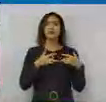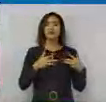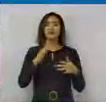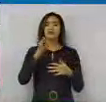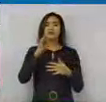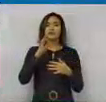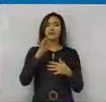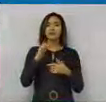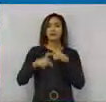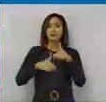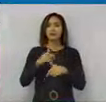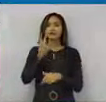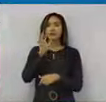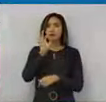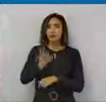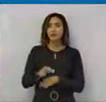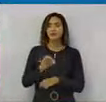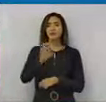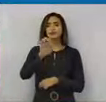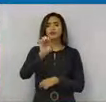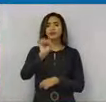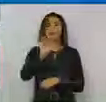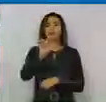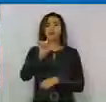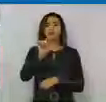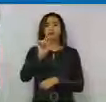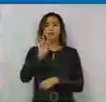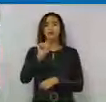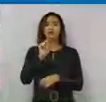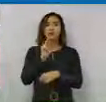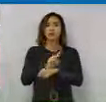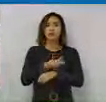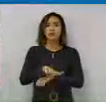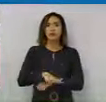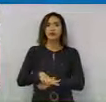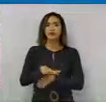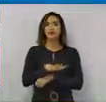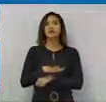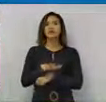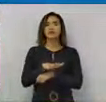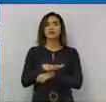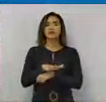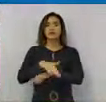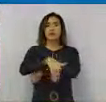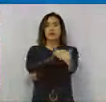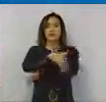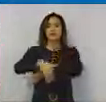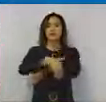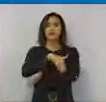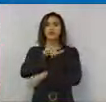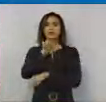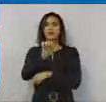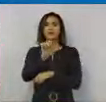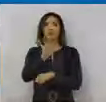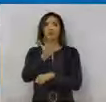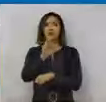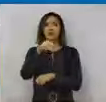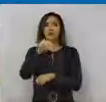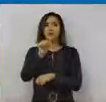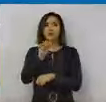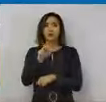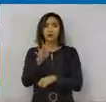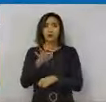lodos provenientes do tratamento dos efluentes e do esgoto da ETMART. Os